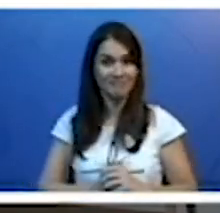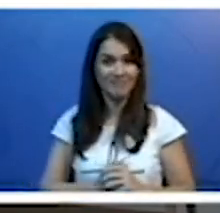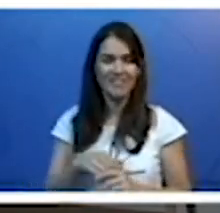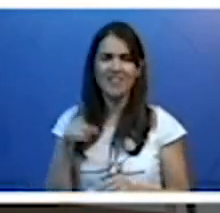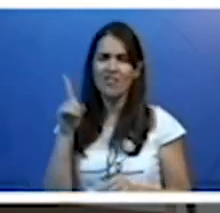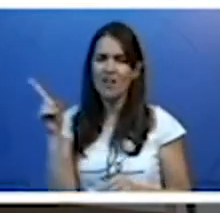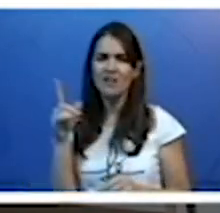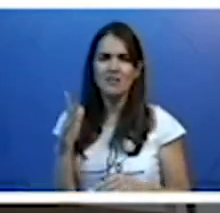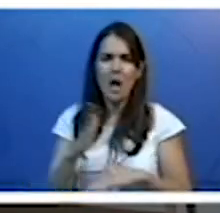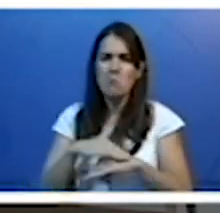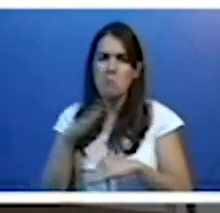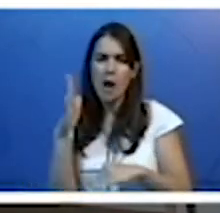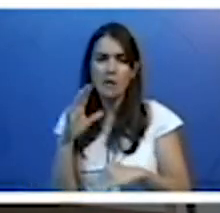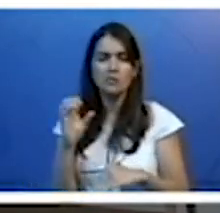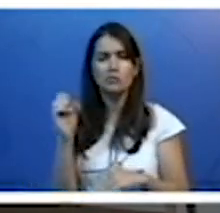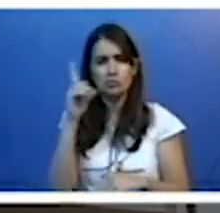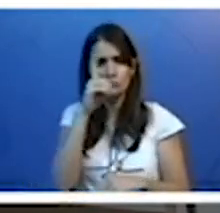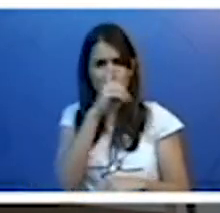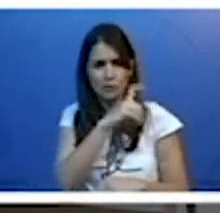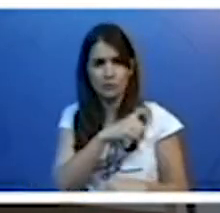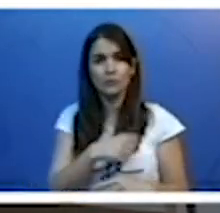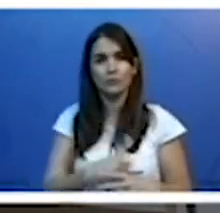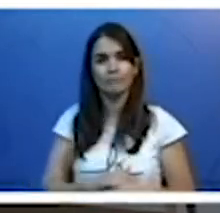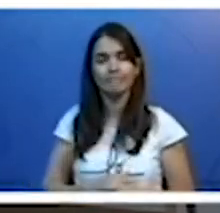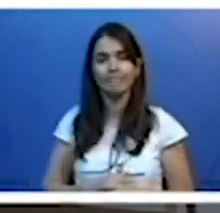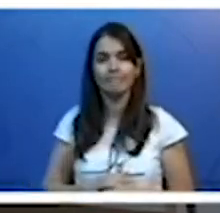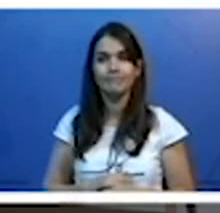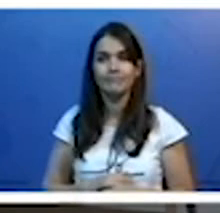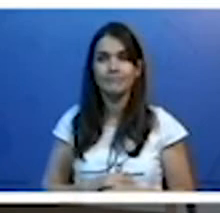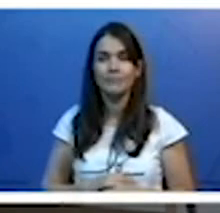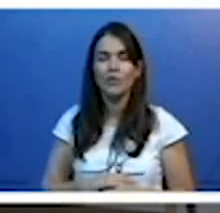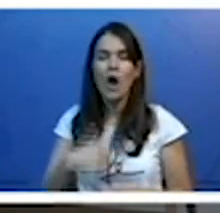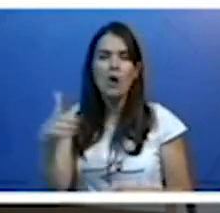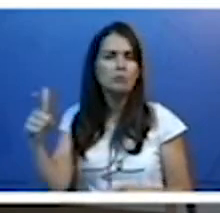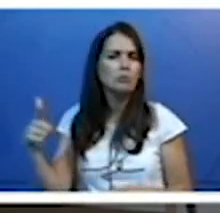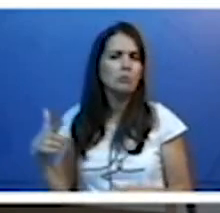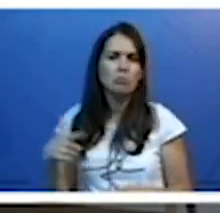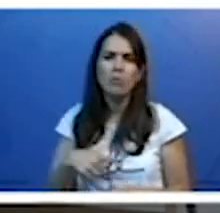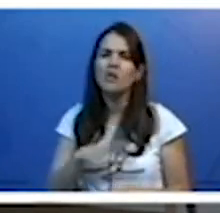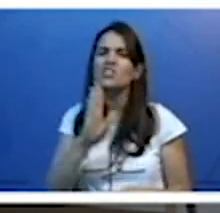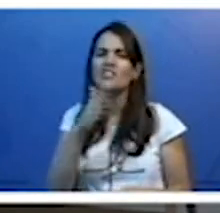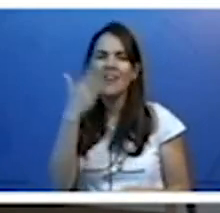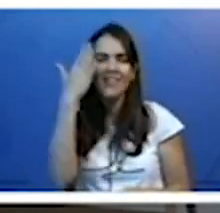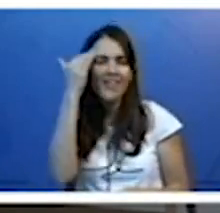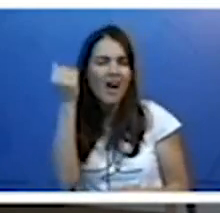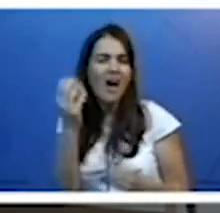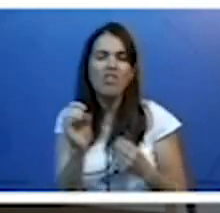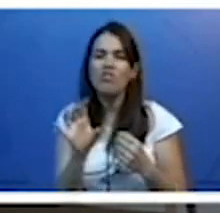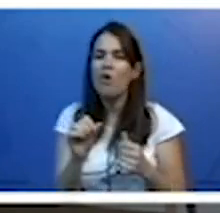parte talvez mais difícil do problema. O resto é só fazer